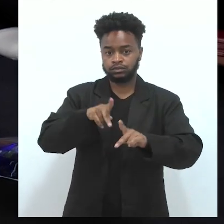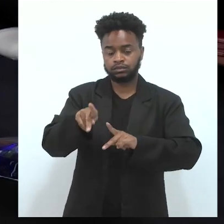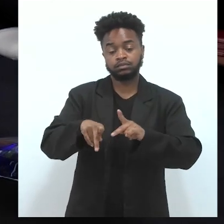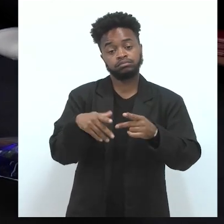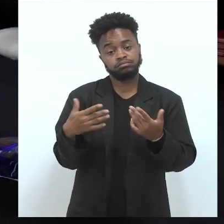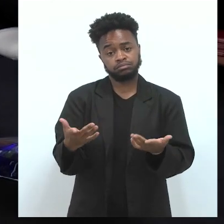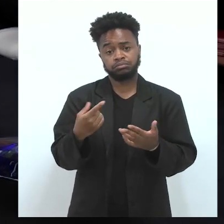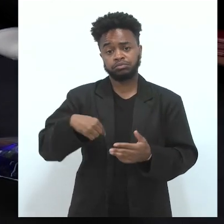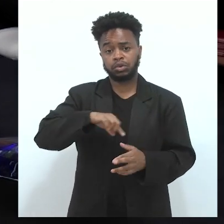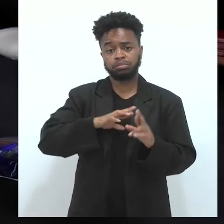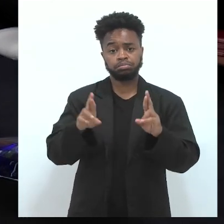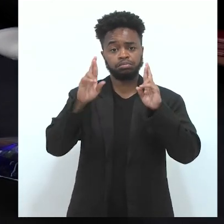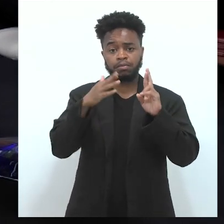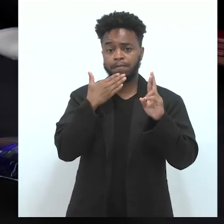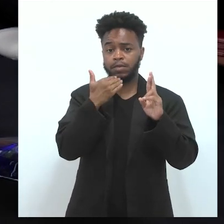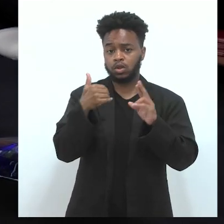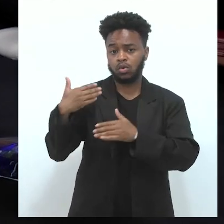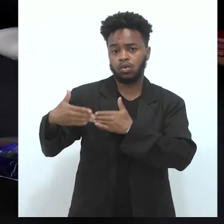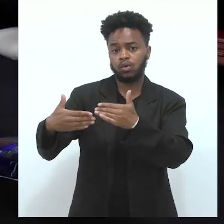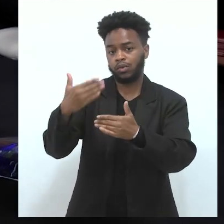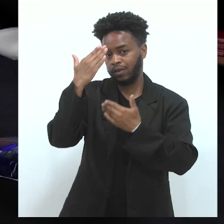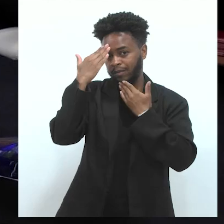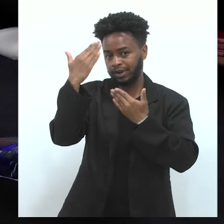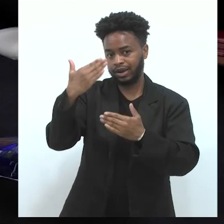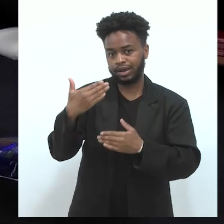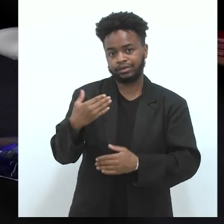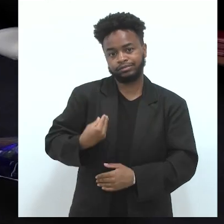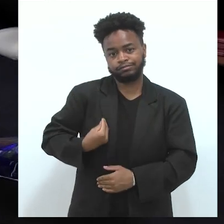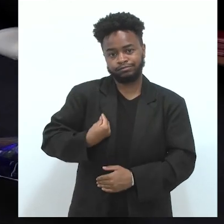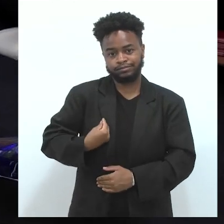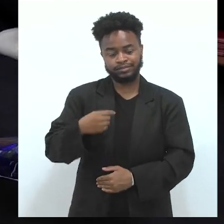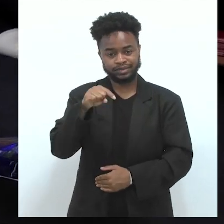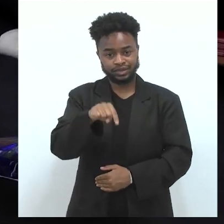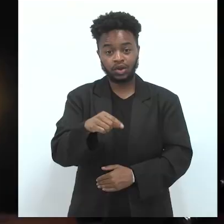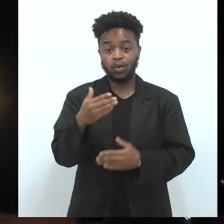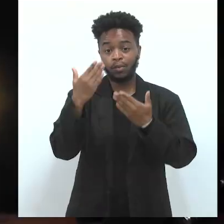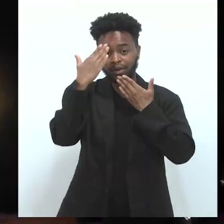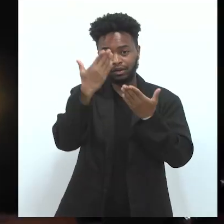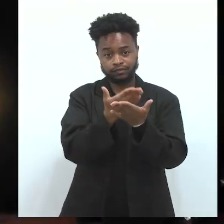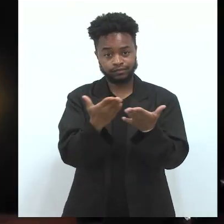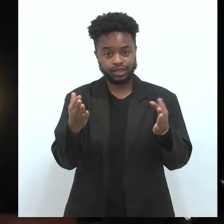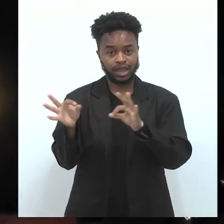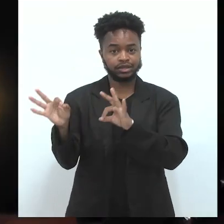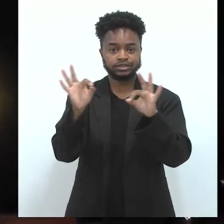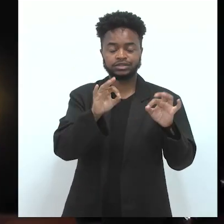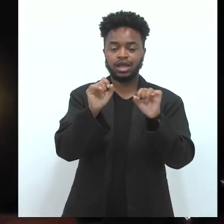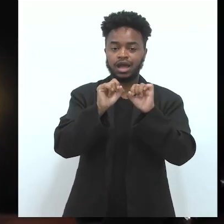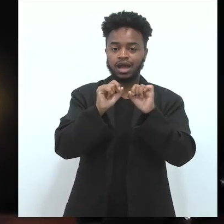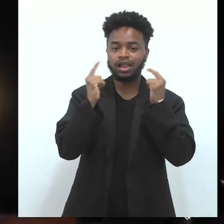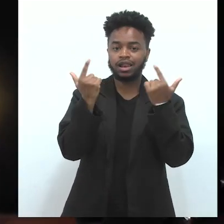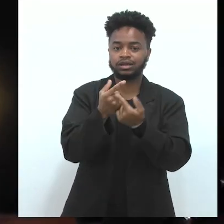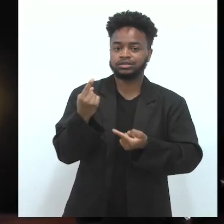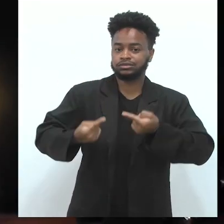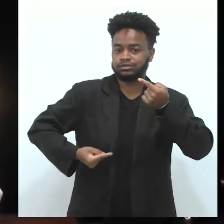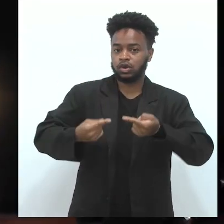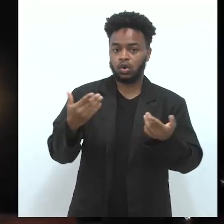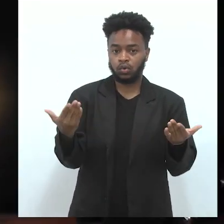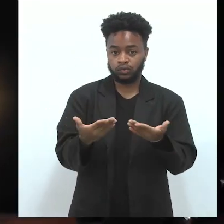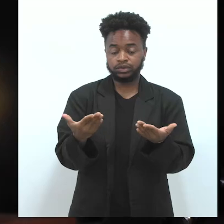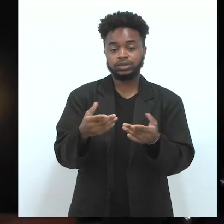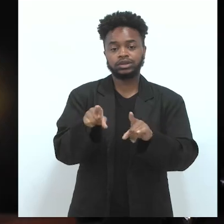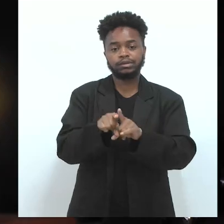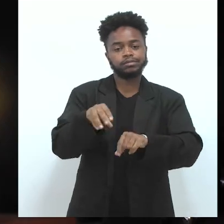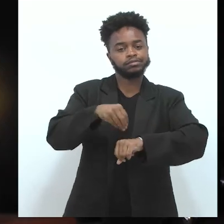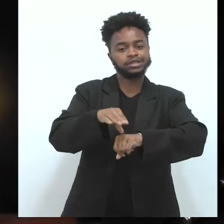para a população e vamos torcer aí para que as coisas melhorem. Muito obrigada, tá? Pela presença de vocês. E muito obrigada a você que acompanhou o Alerj Debate de